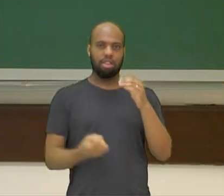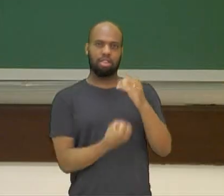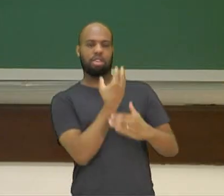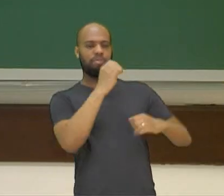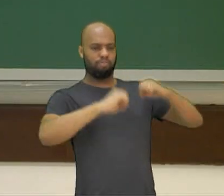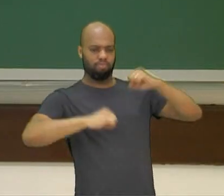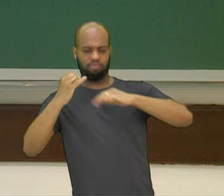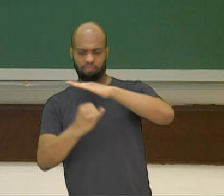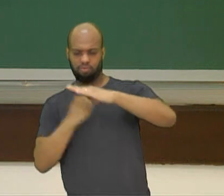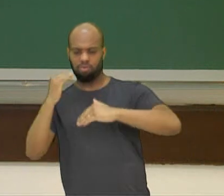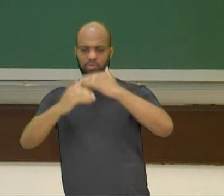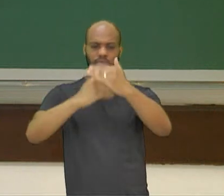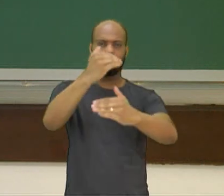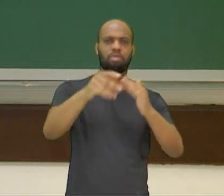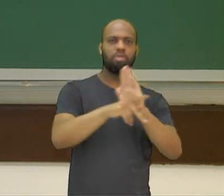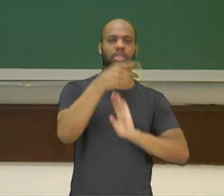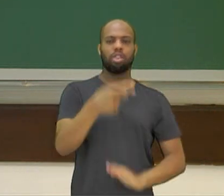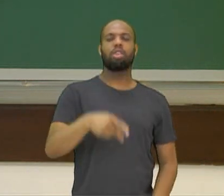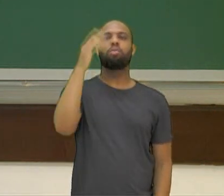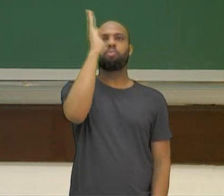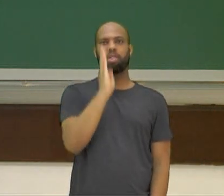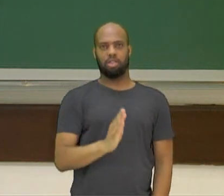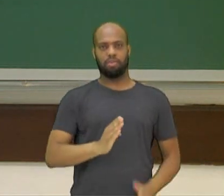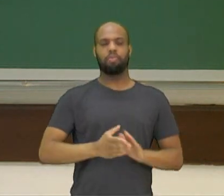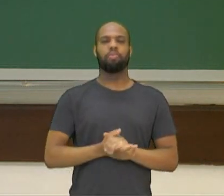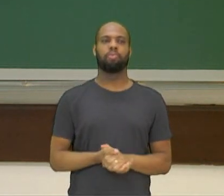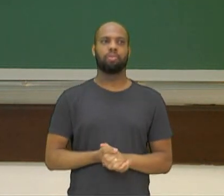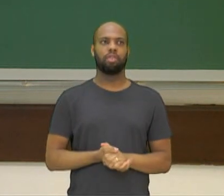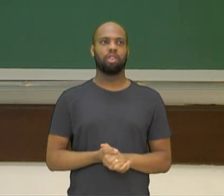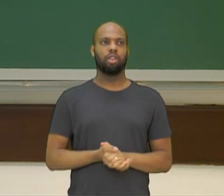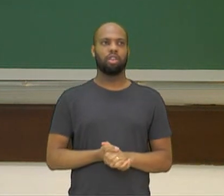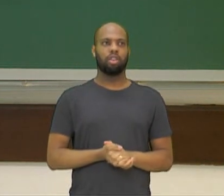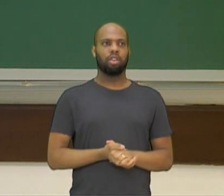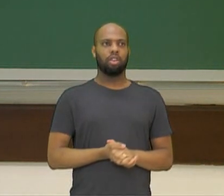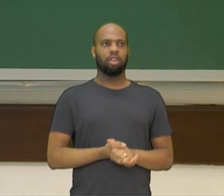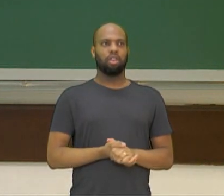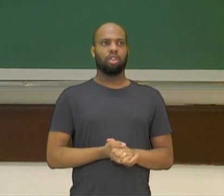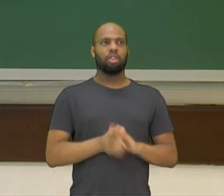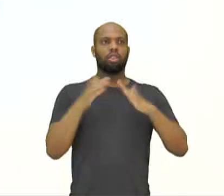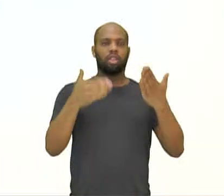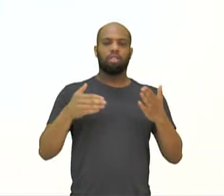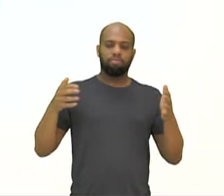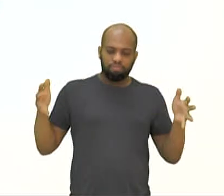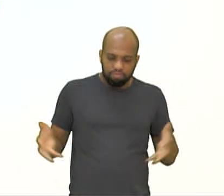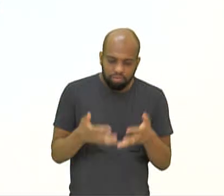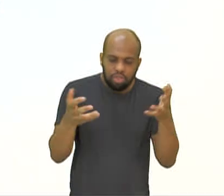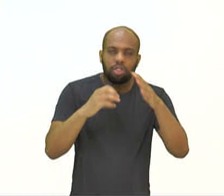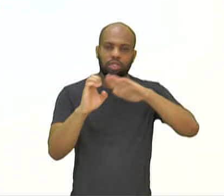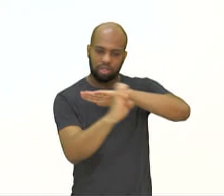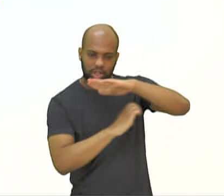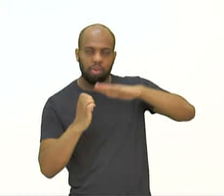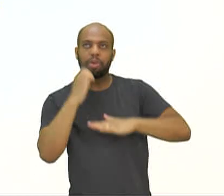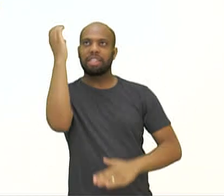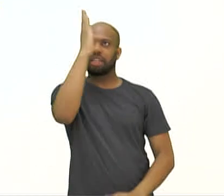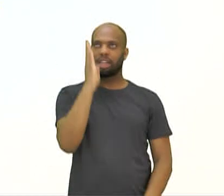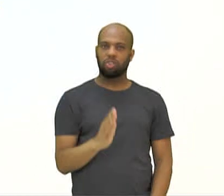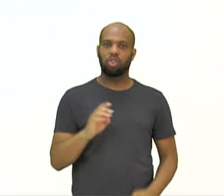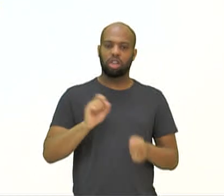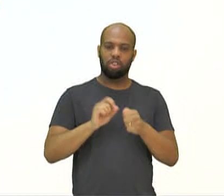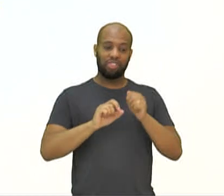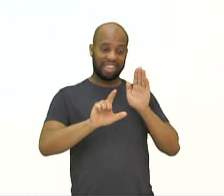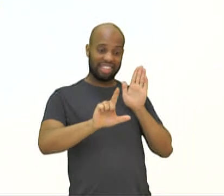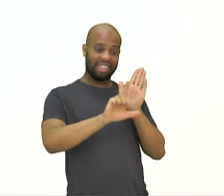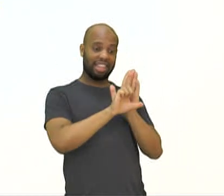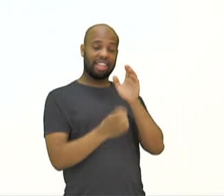o desenvolvimento do Brasil. Então, aqui, ele incentivou empresas nacionais, criando uma série de